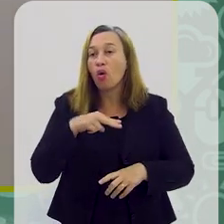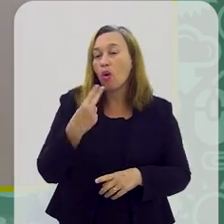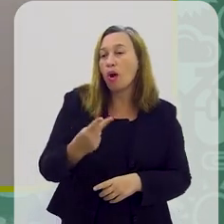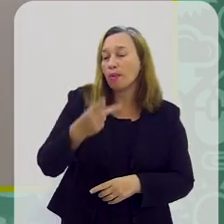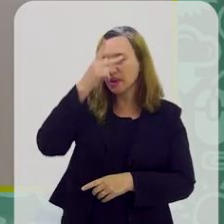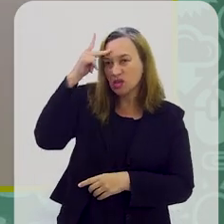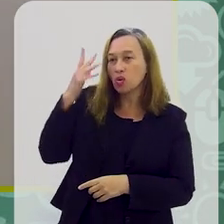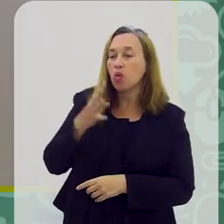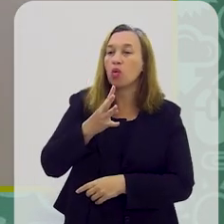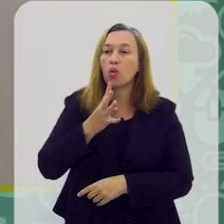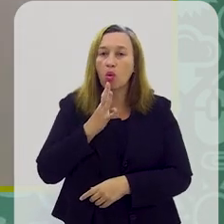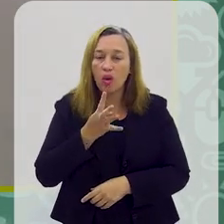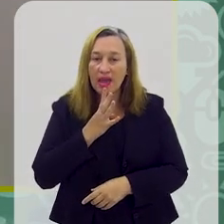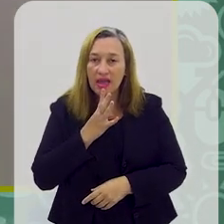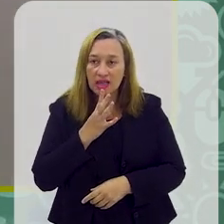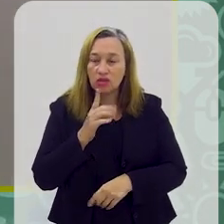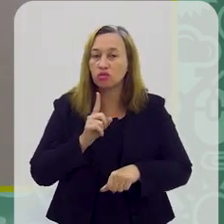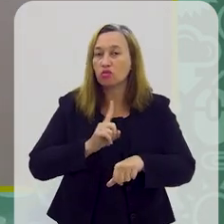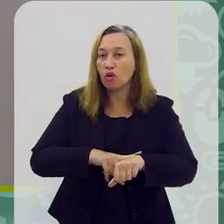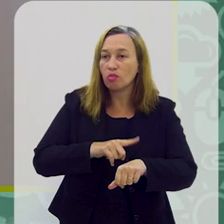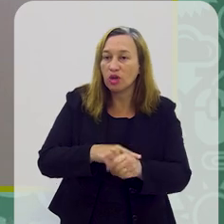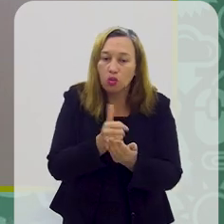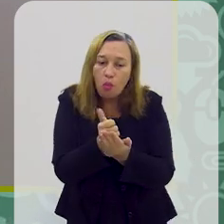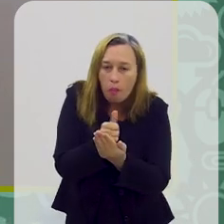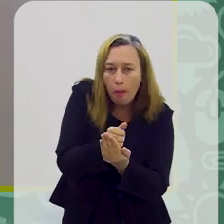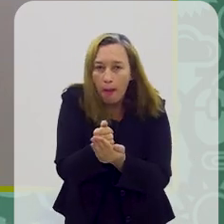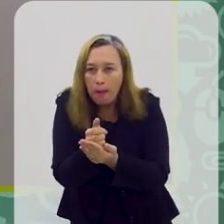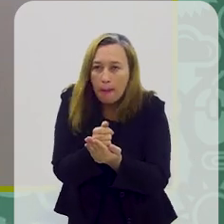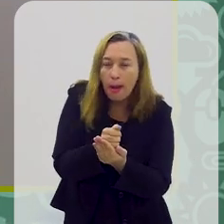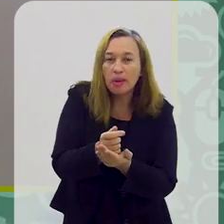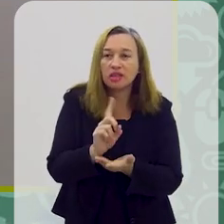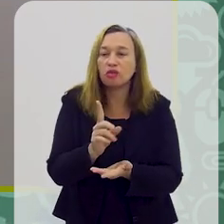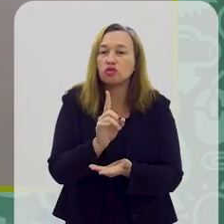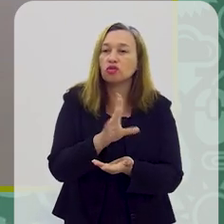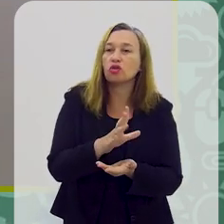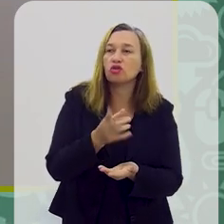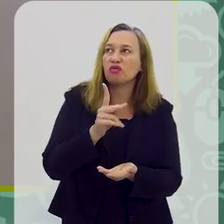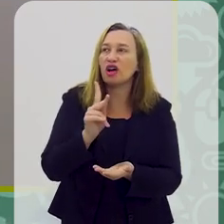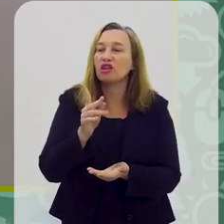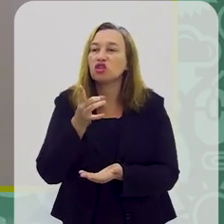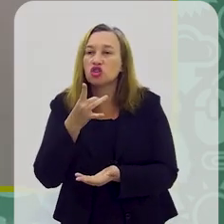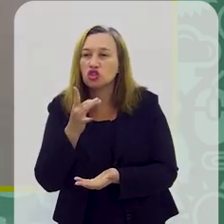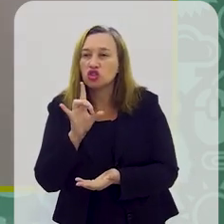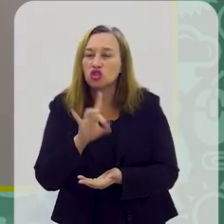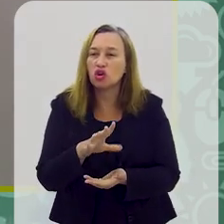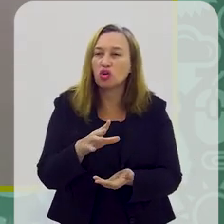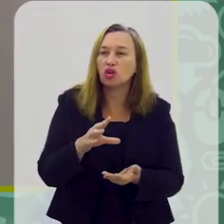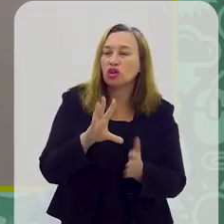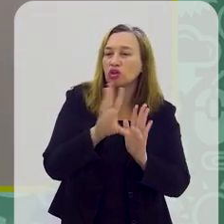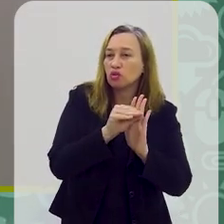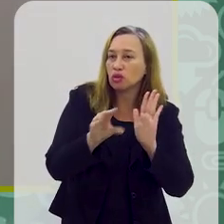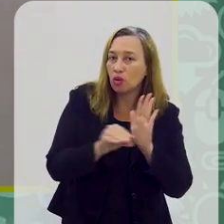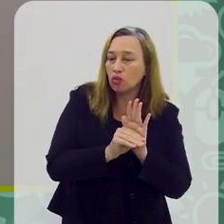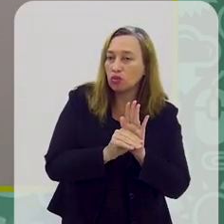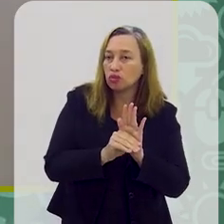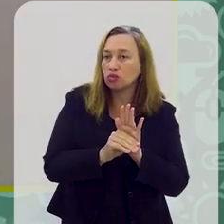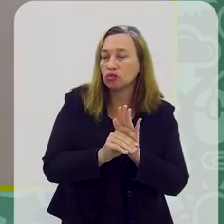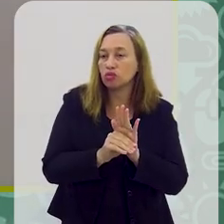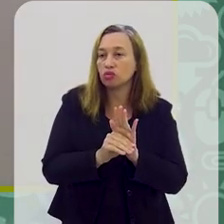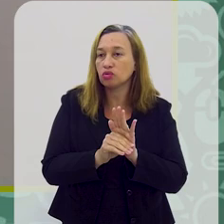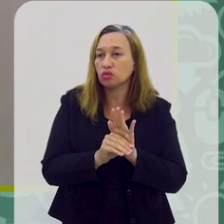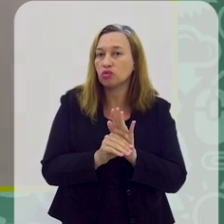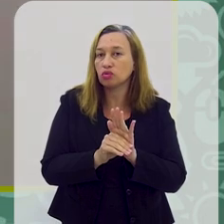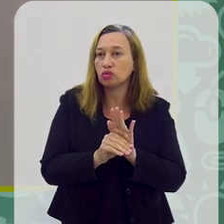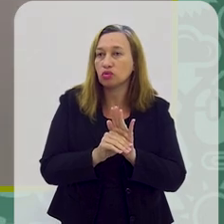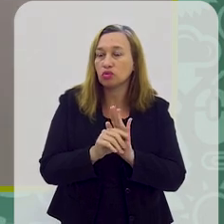ou alguém que eles conhecem enquanto eles estão jogando, entendeu? E a gente sabe, e não só, e a gente fala, e eu não falo só de conteúdo extremo também, né?